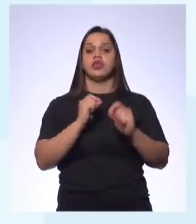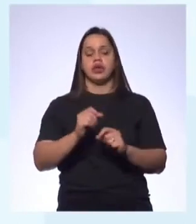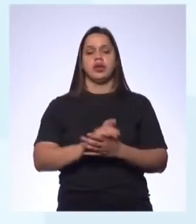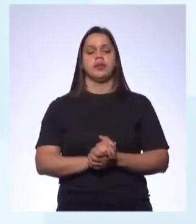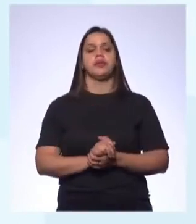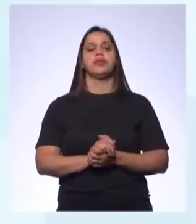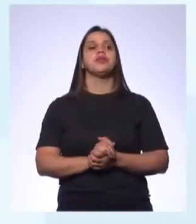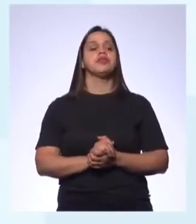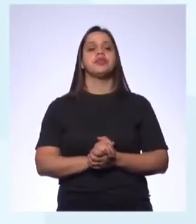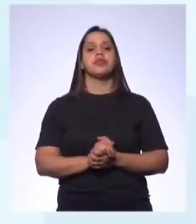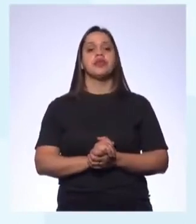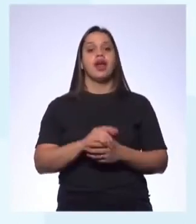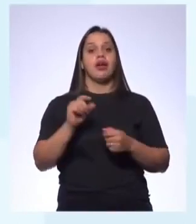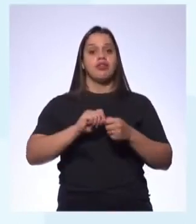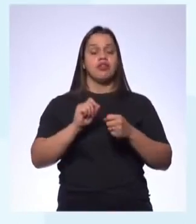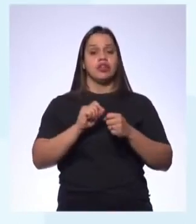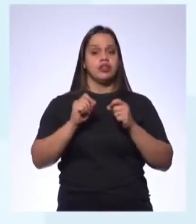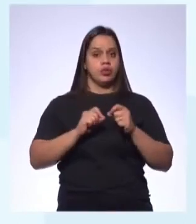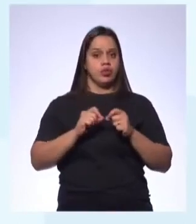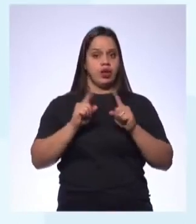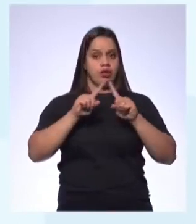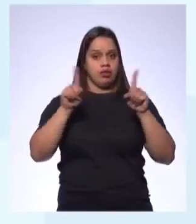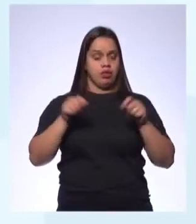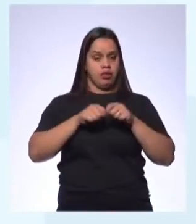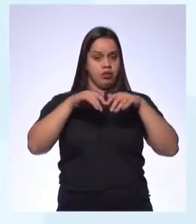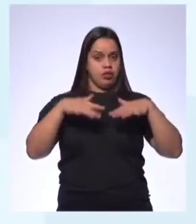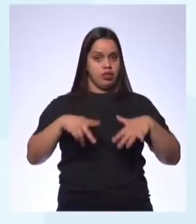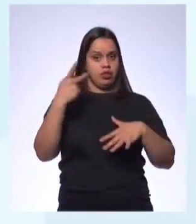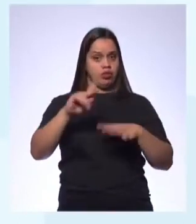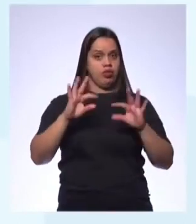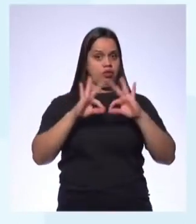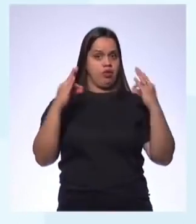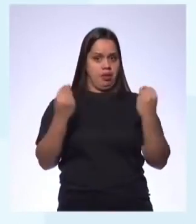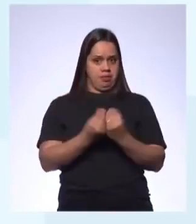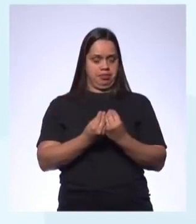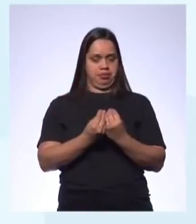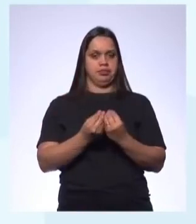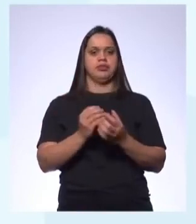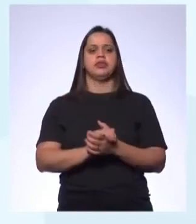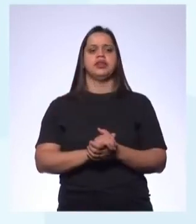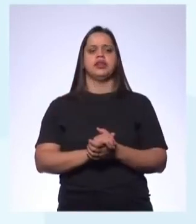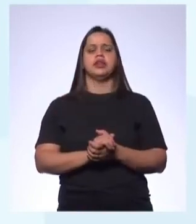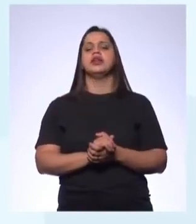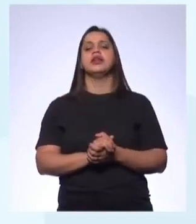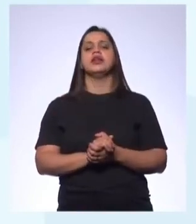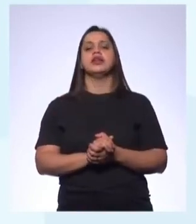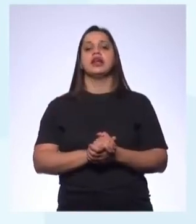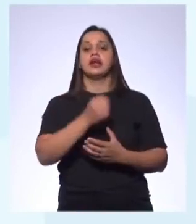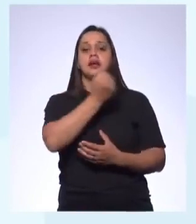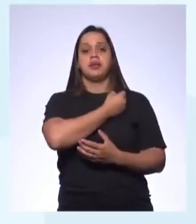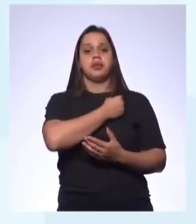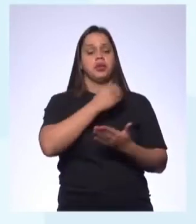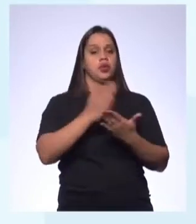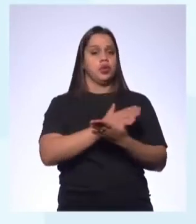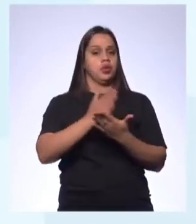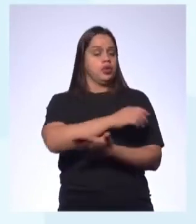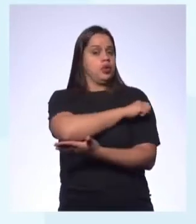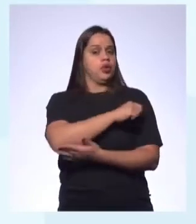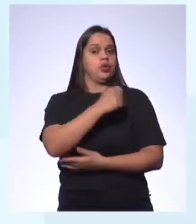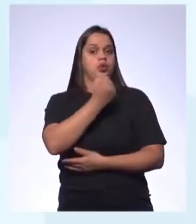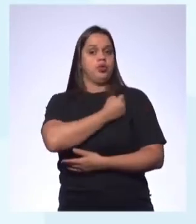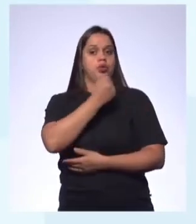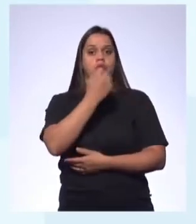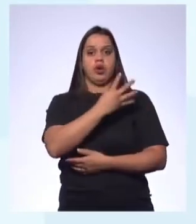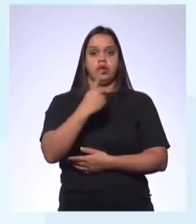formato da árvore genealógica de vocês. Está lá na página 41, página 41. Então, você vai ter que colocar um